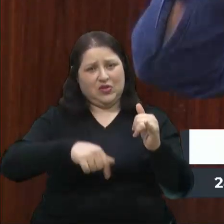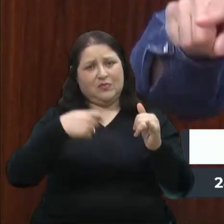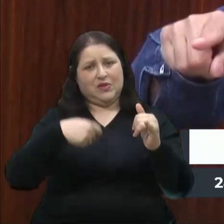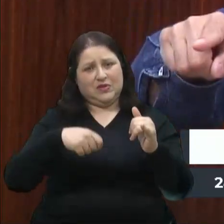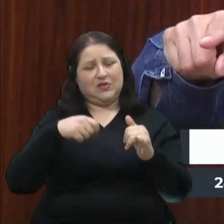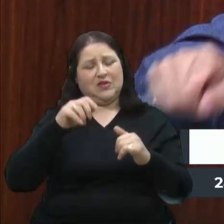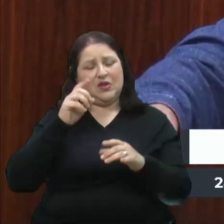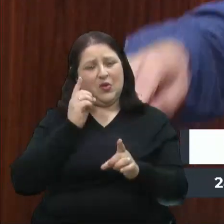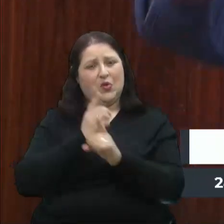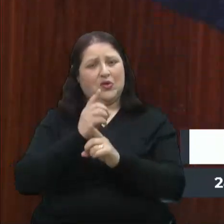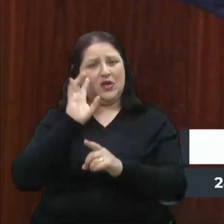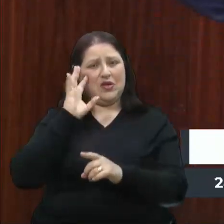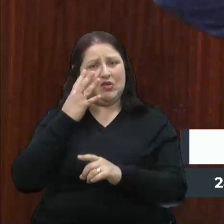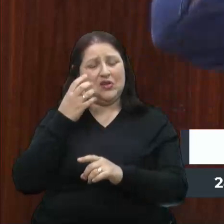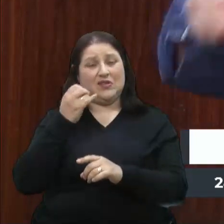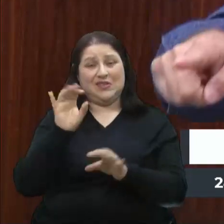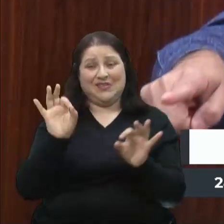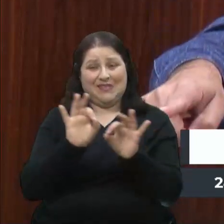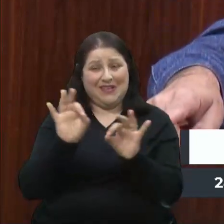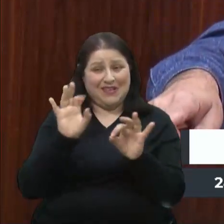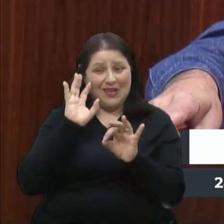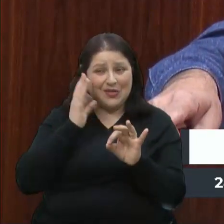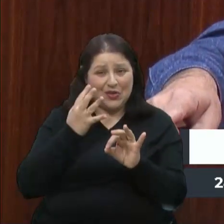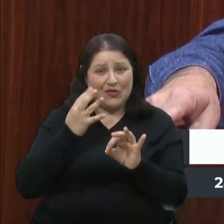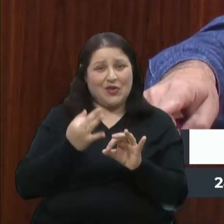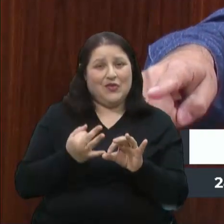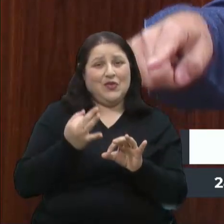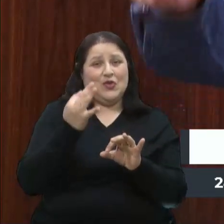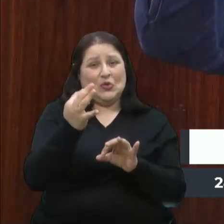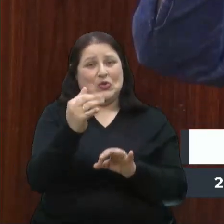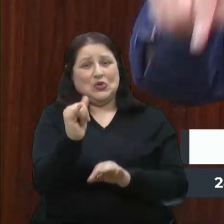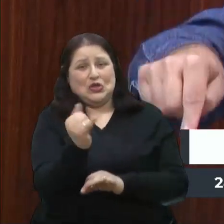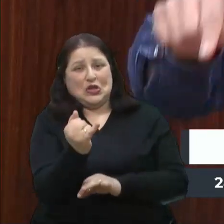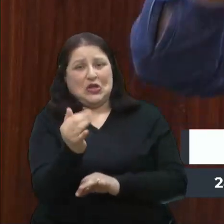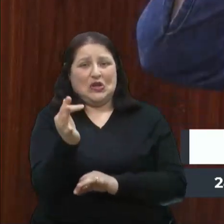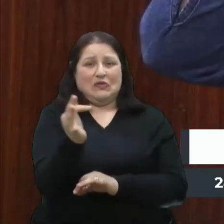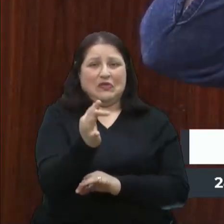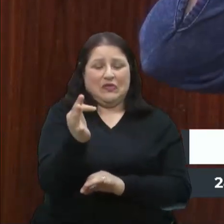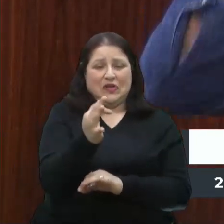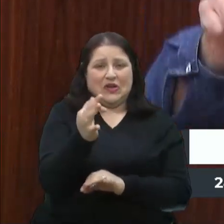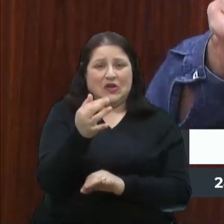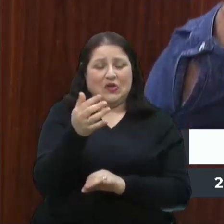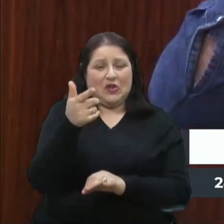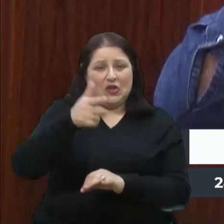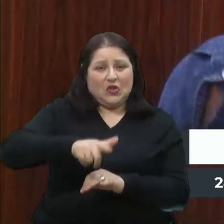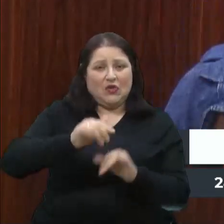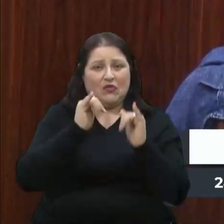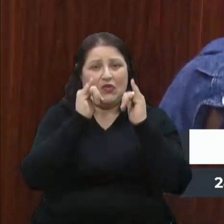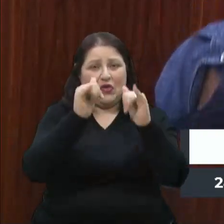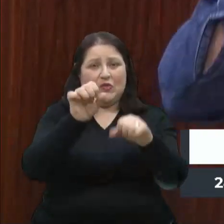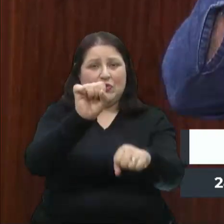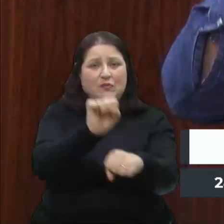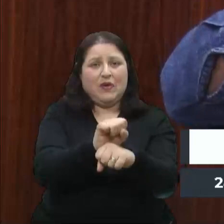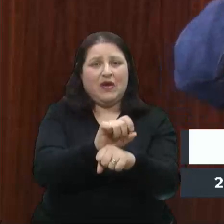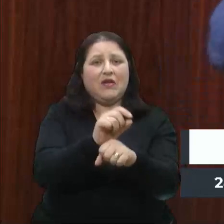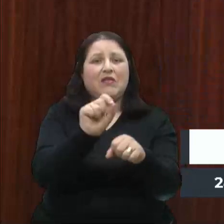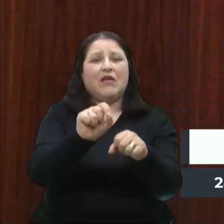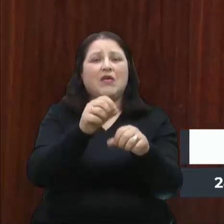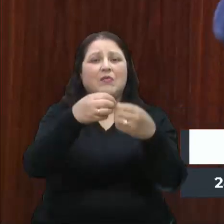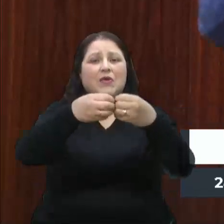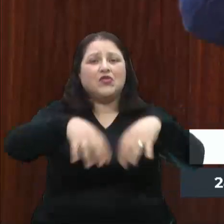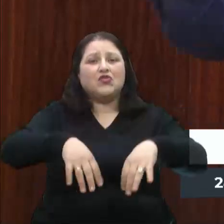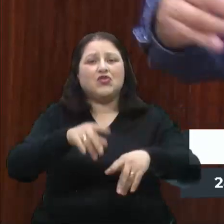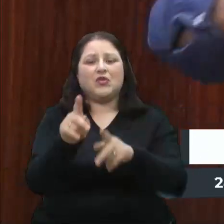janeiro ou fevereiro, nós teremos uma outra parada da empresa e quem se prejudica é o povo. É um tema